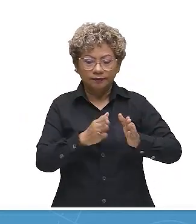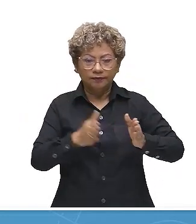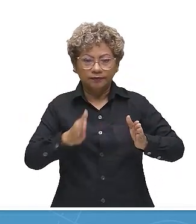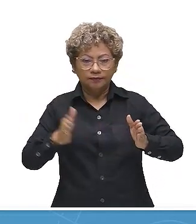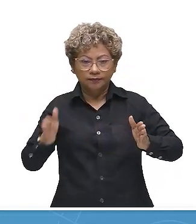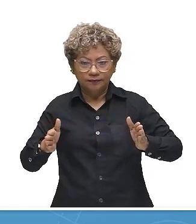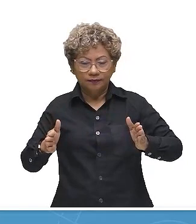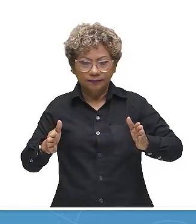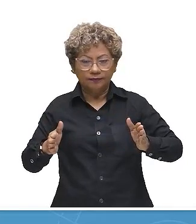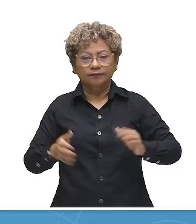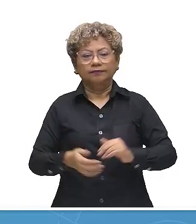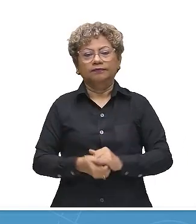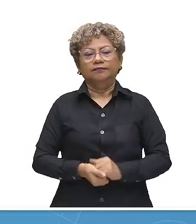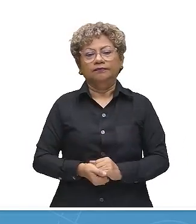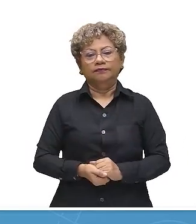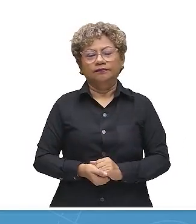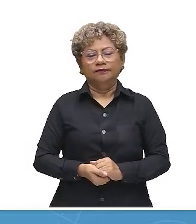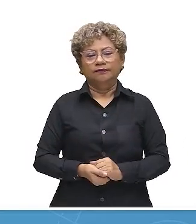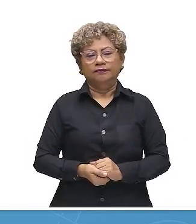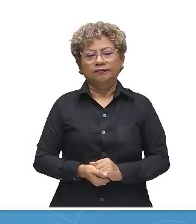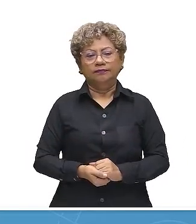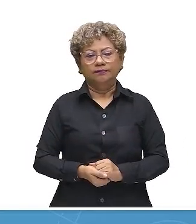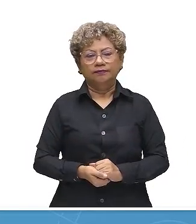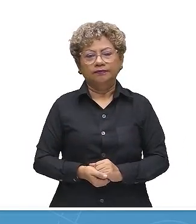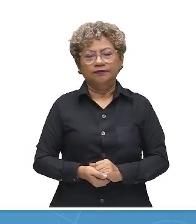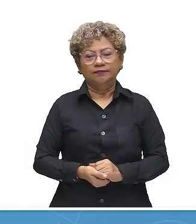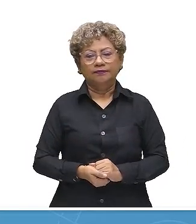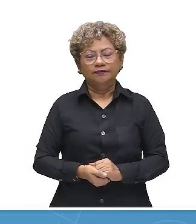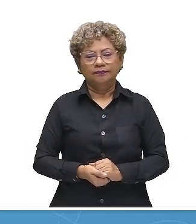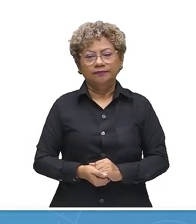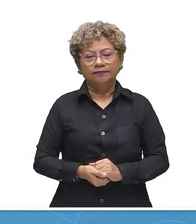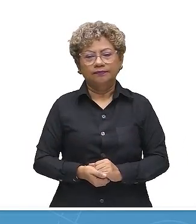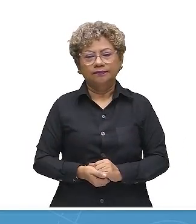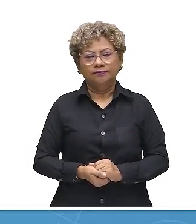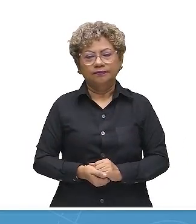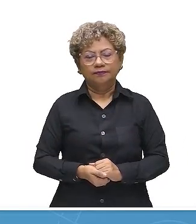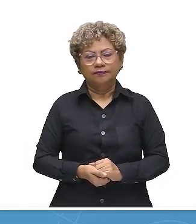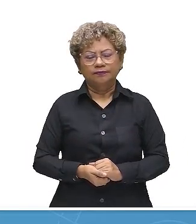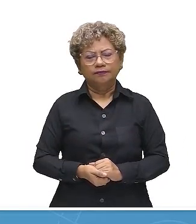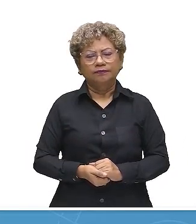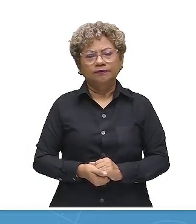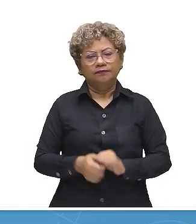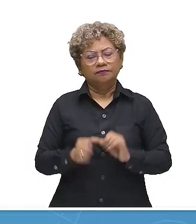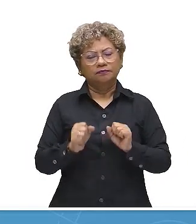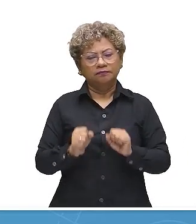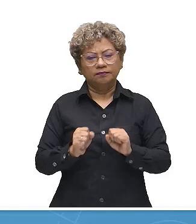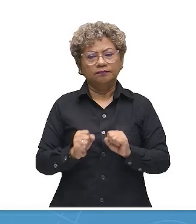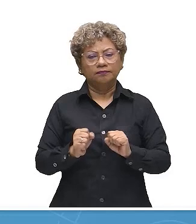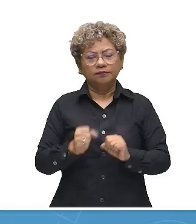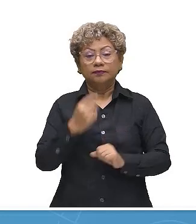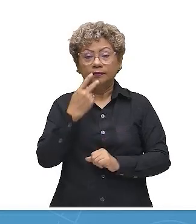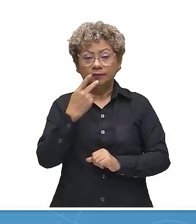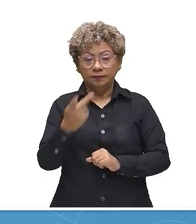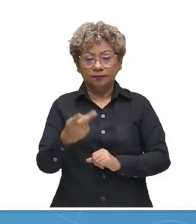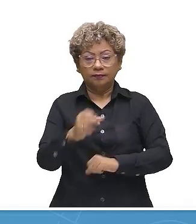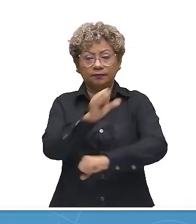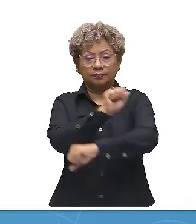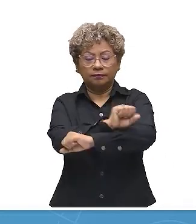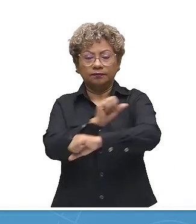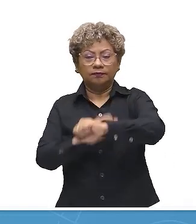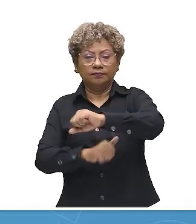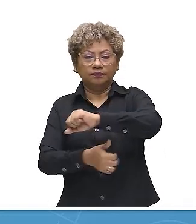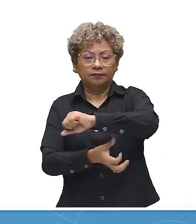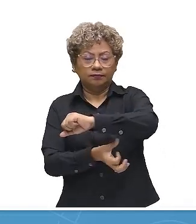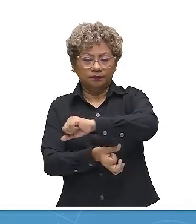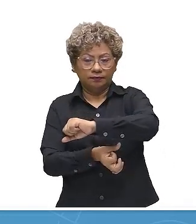só, 8 sobre 16, que é a primeira, eu posso dizer que ela é igual